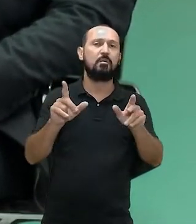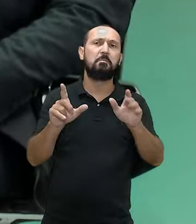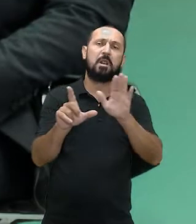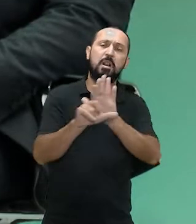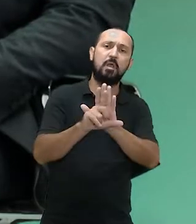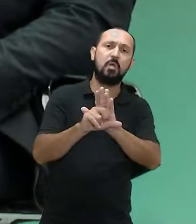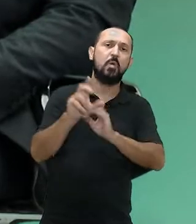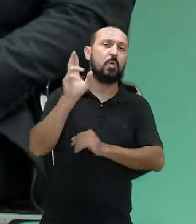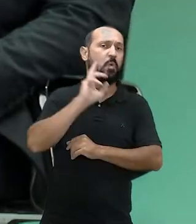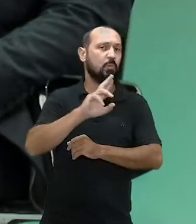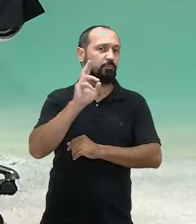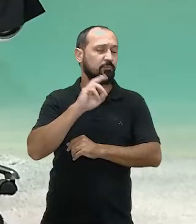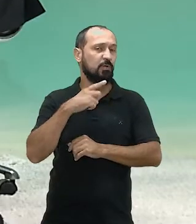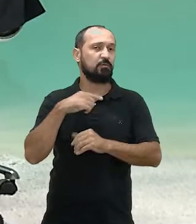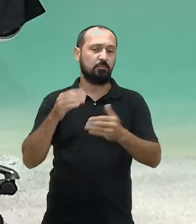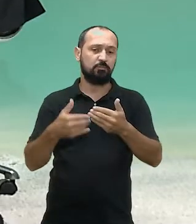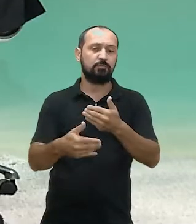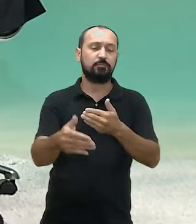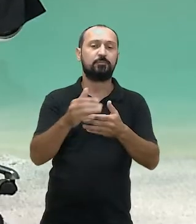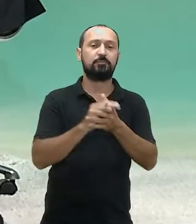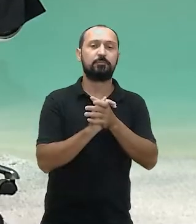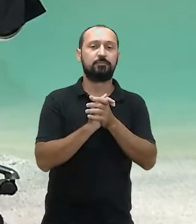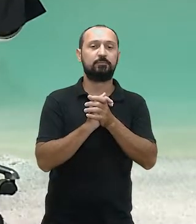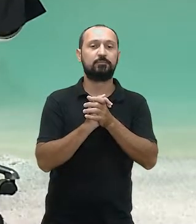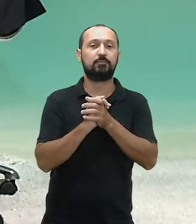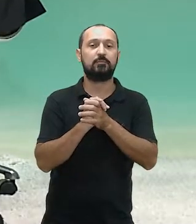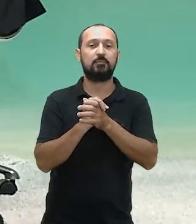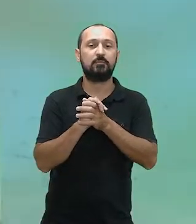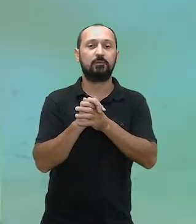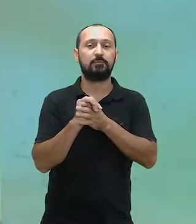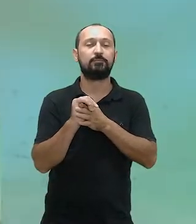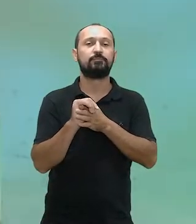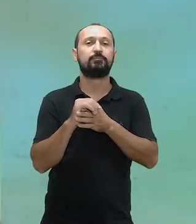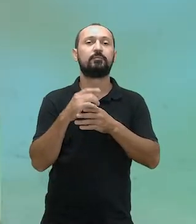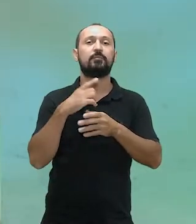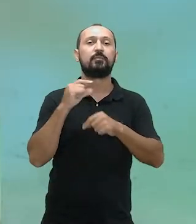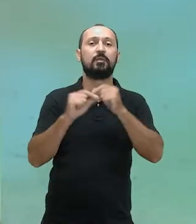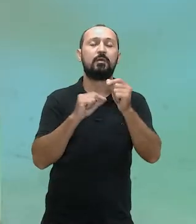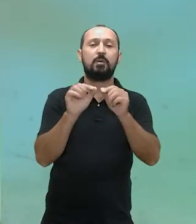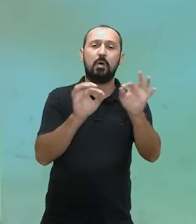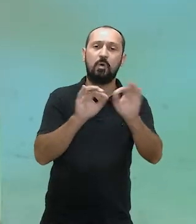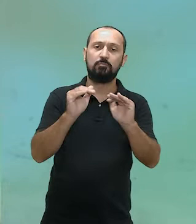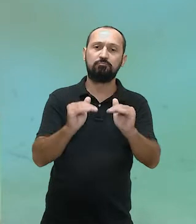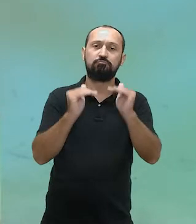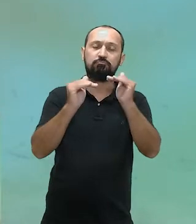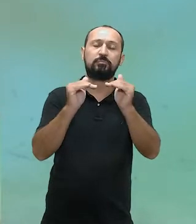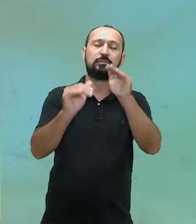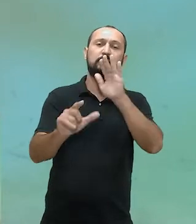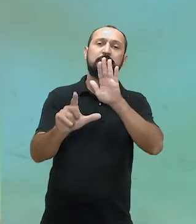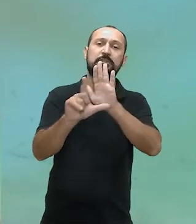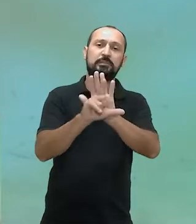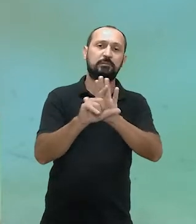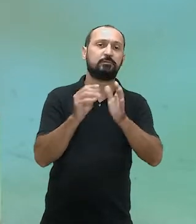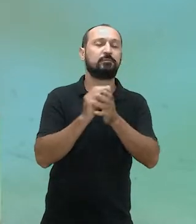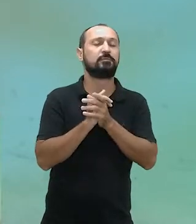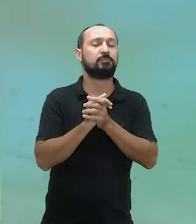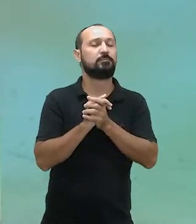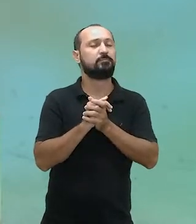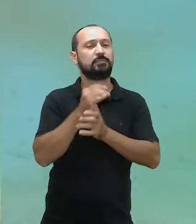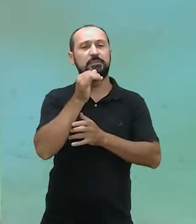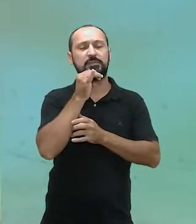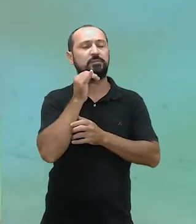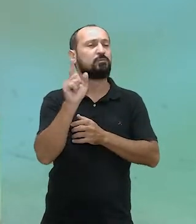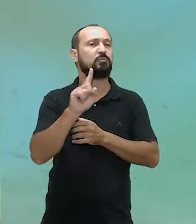comuns, mas possuem um trâmite um pouco diferenciado. Existe uma hierarquia entre essas leis orçamentárias? A gente